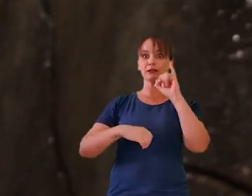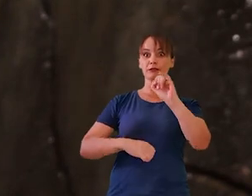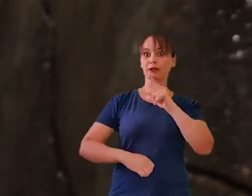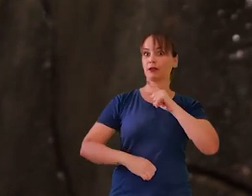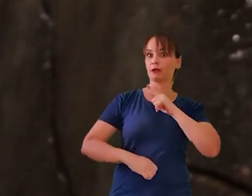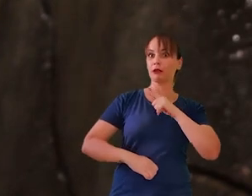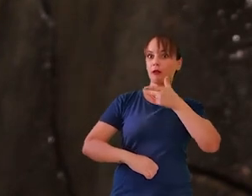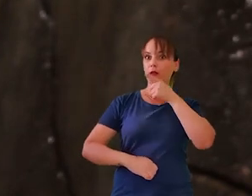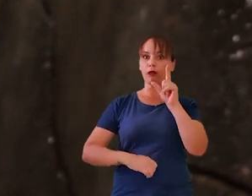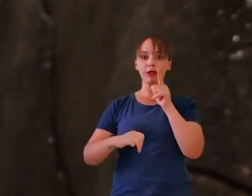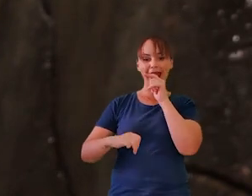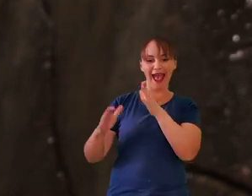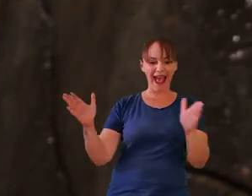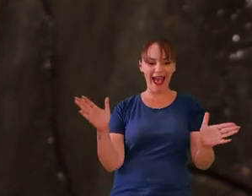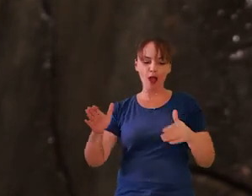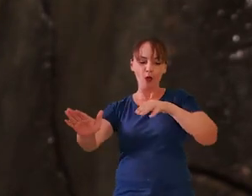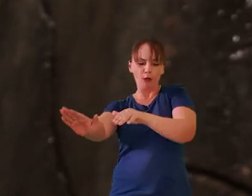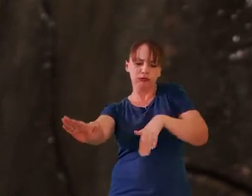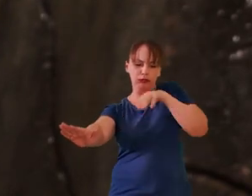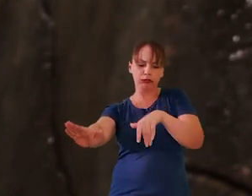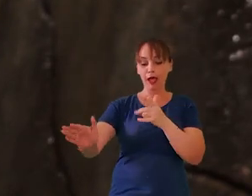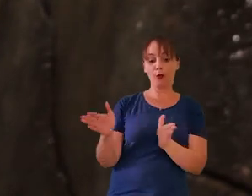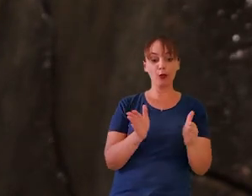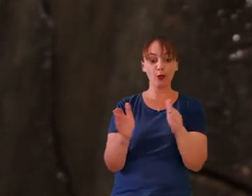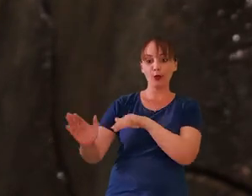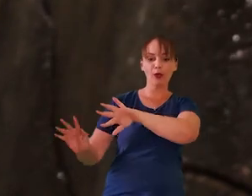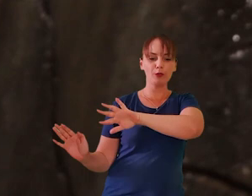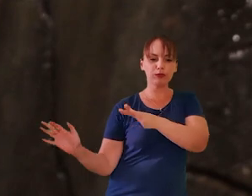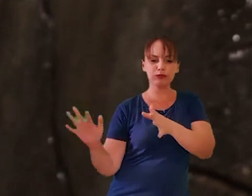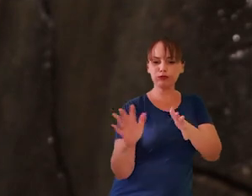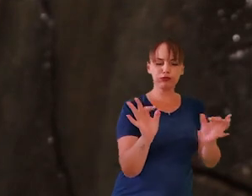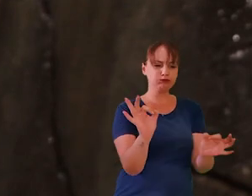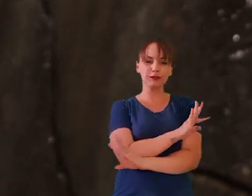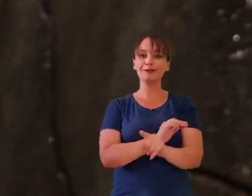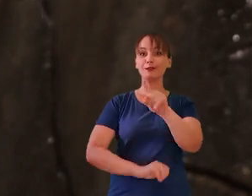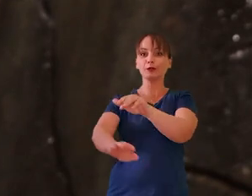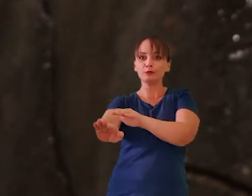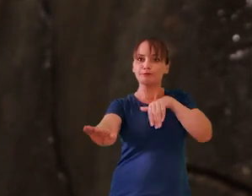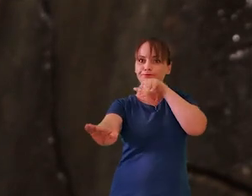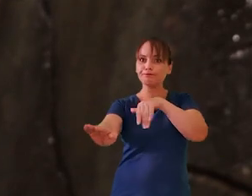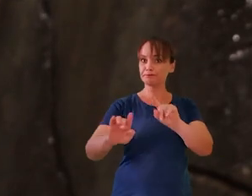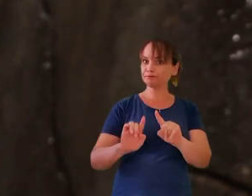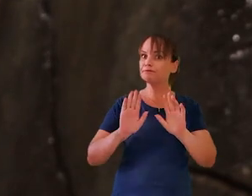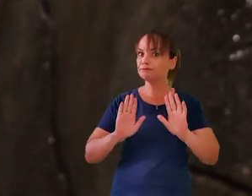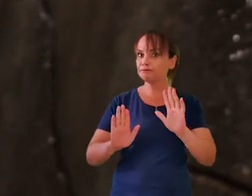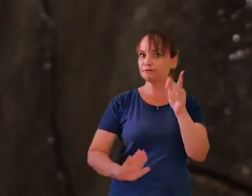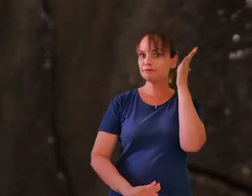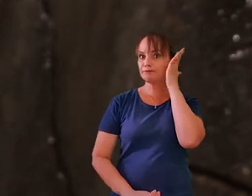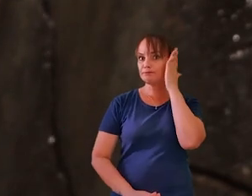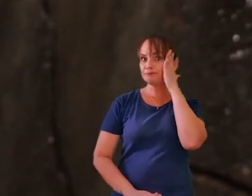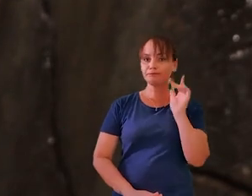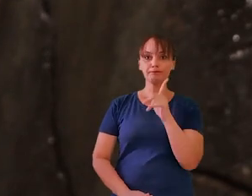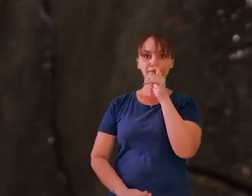cabeça. Se você tiver acesso, olha uma piscina, a água está ali, tem o rio, tem o mar, prontinho para você nadar. Mas vocês sabiam